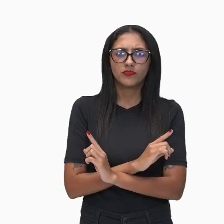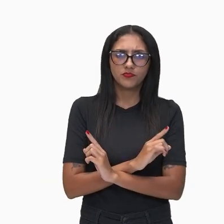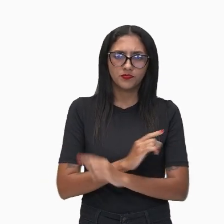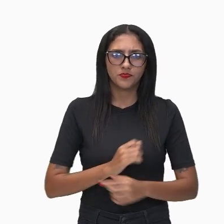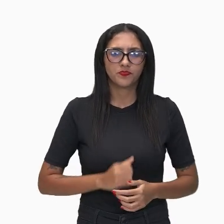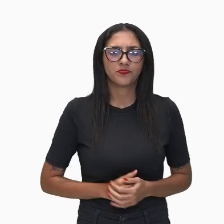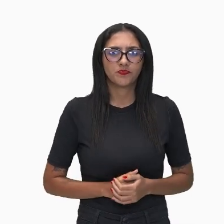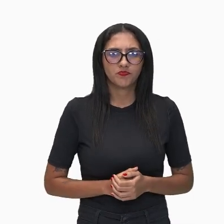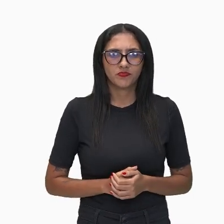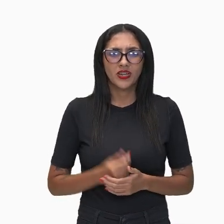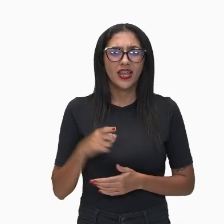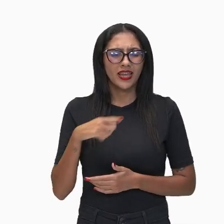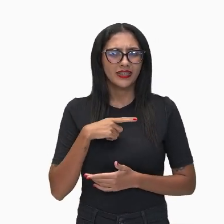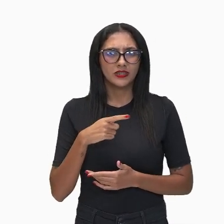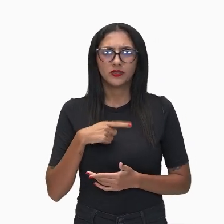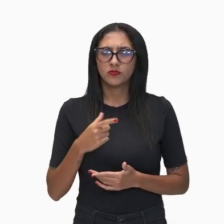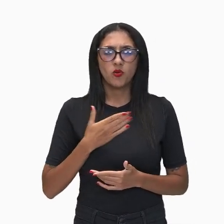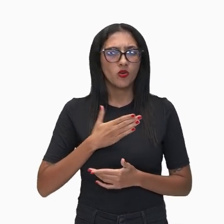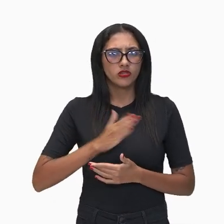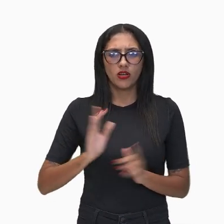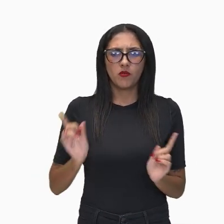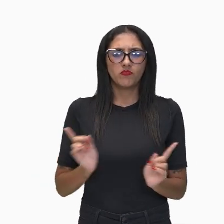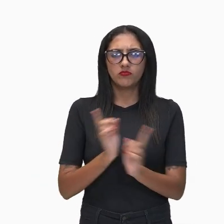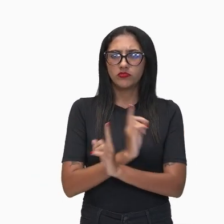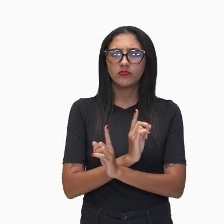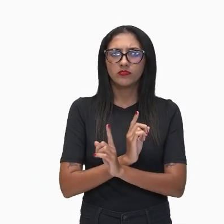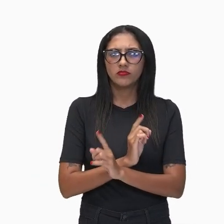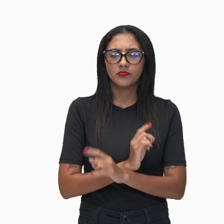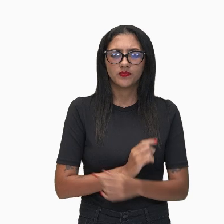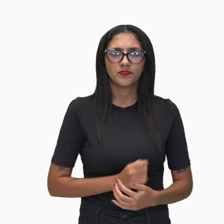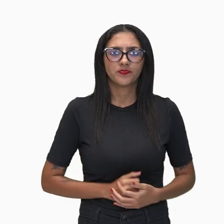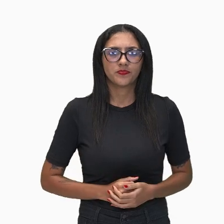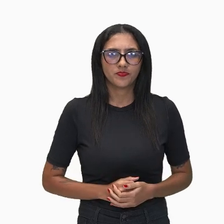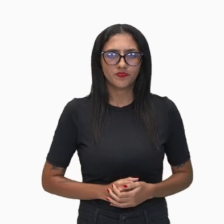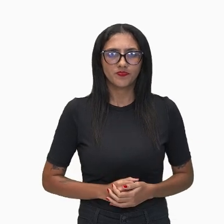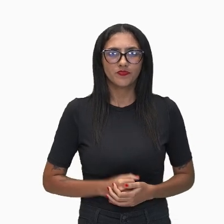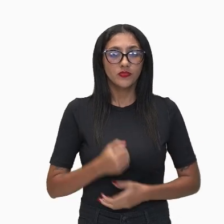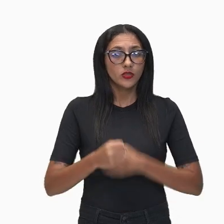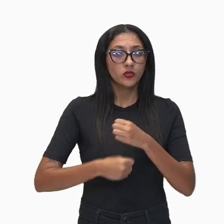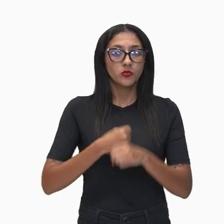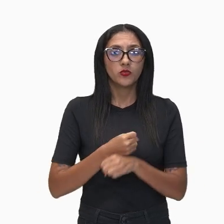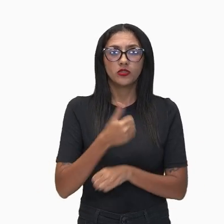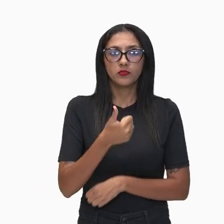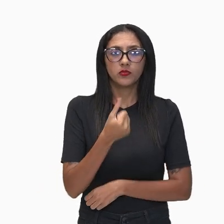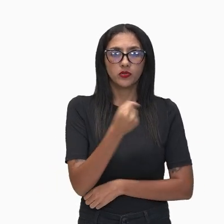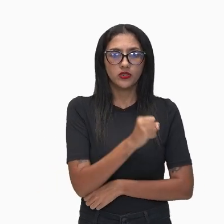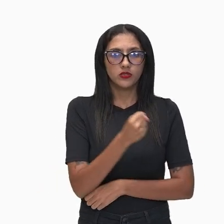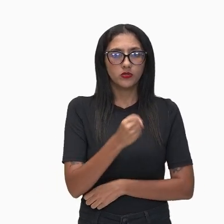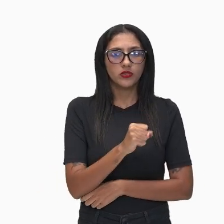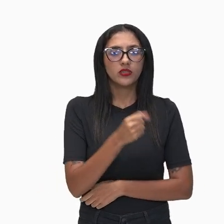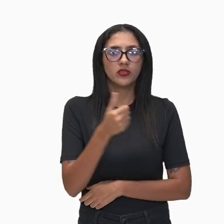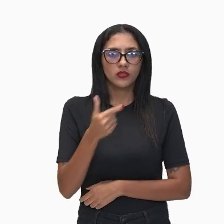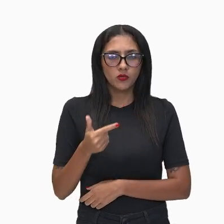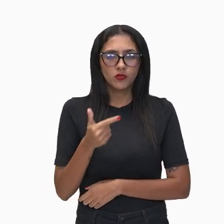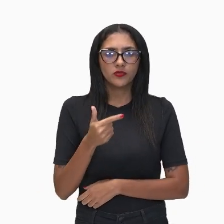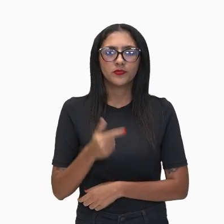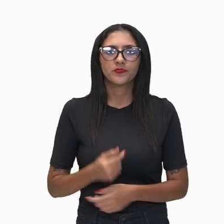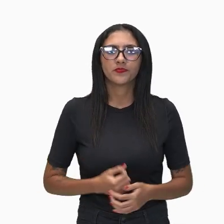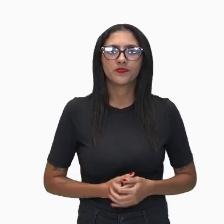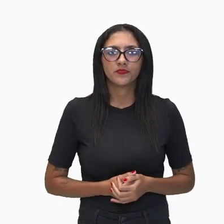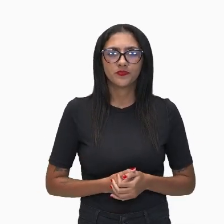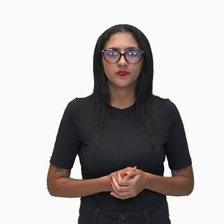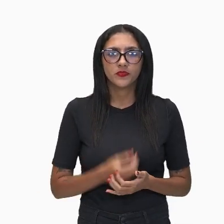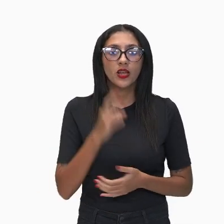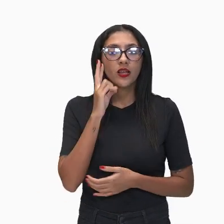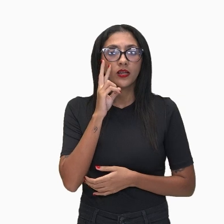ali inimigos entre si, não é isso? Lá em 1882, só lembrando, a gente vai iniciar